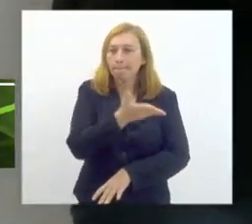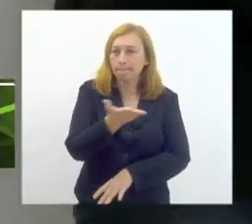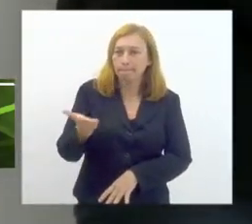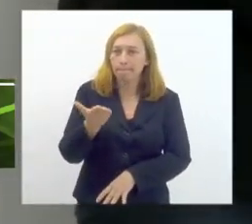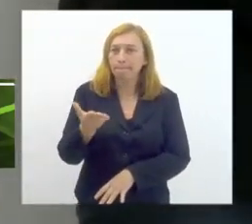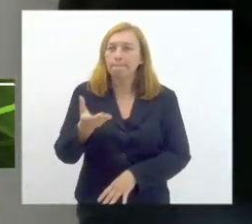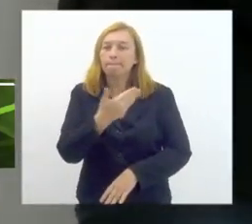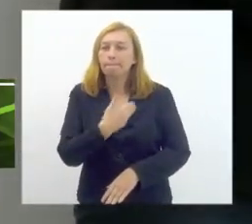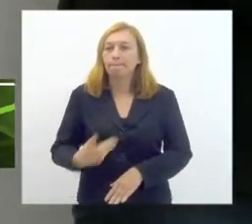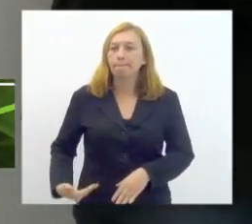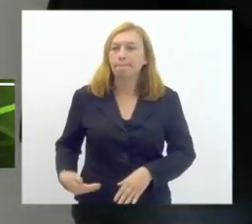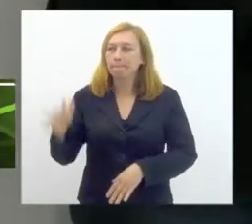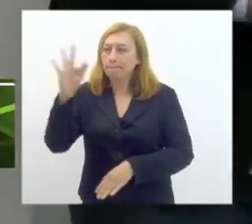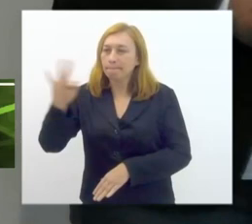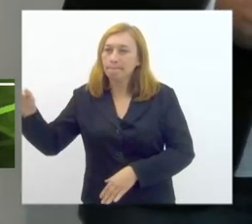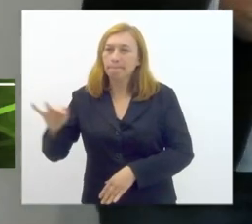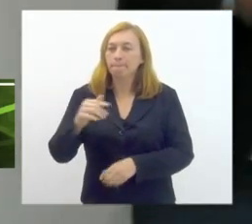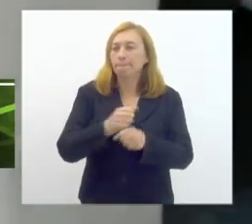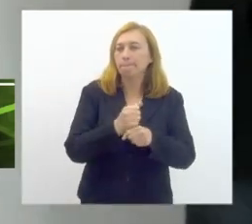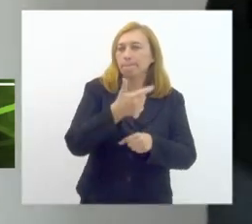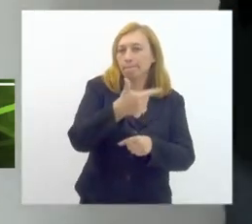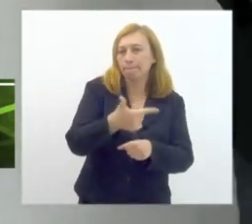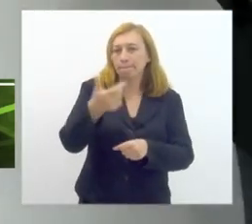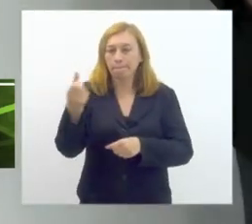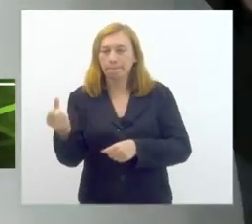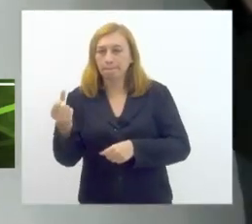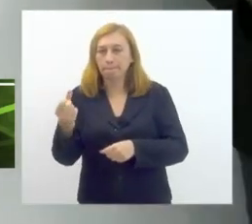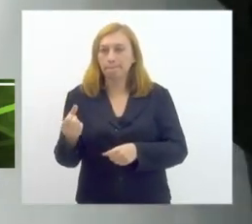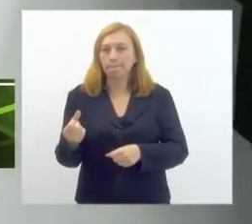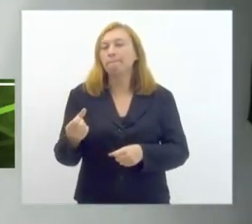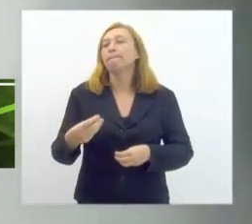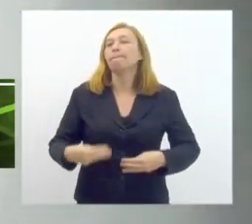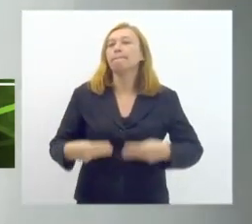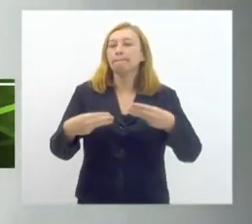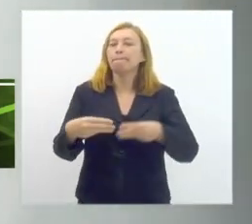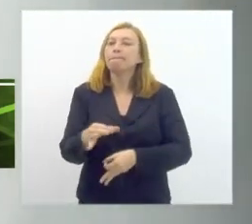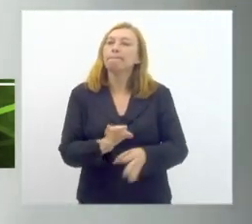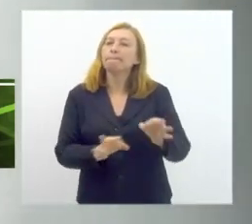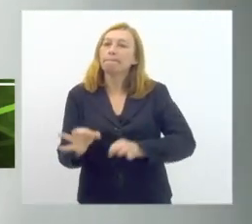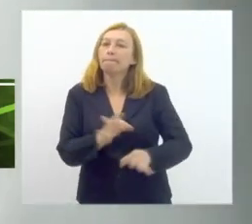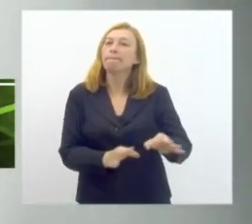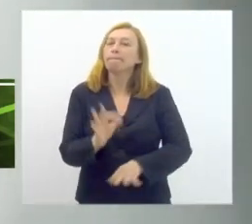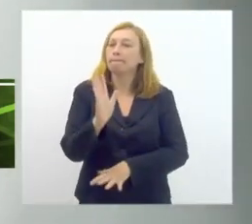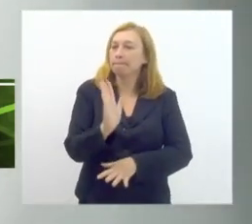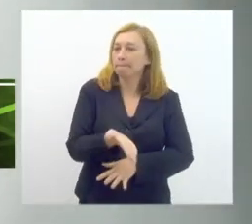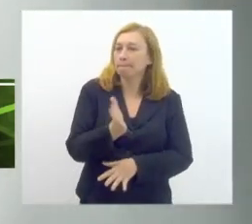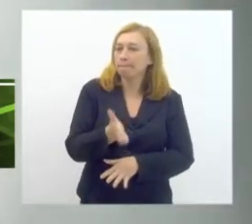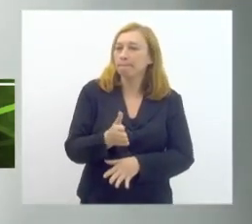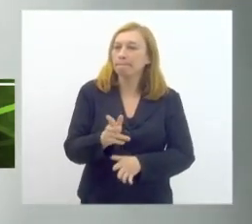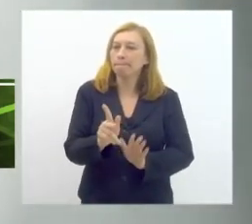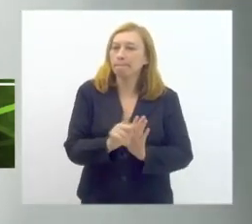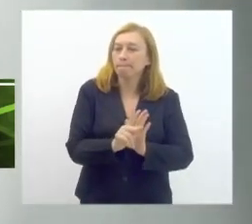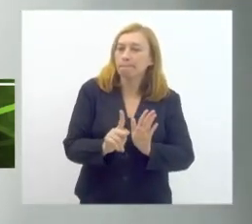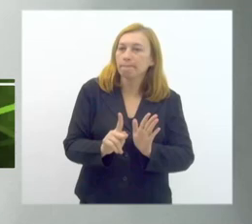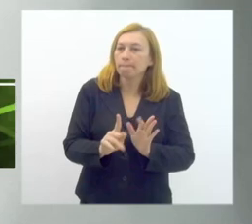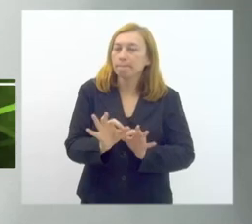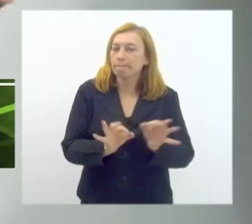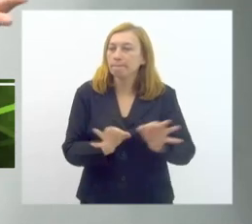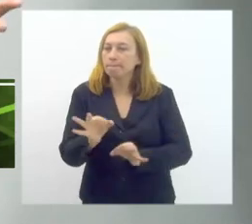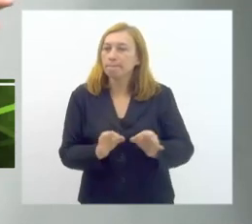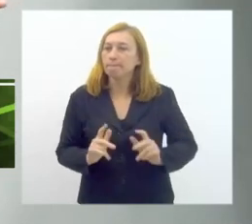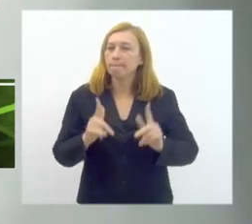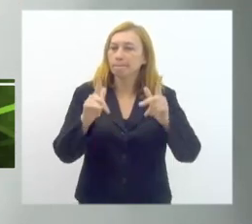que o governo federal, em 2016, através do Ministério do Planejamento, já faz um projeto semelhante com a